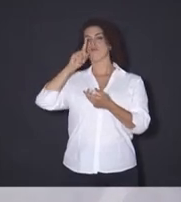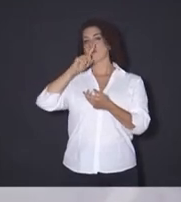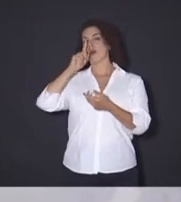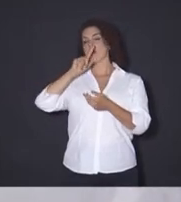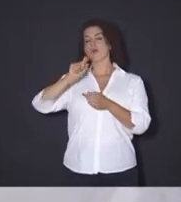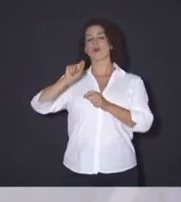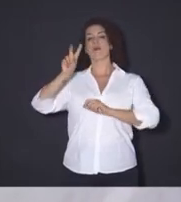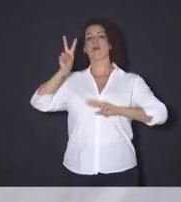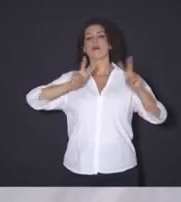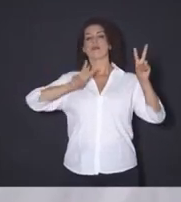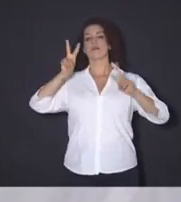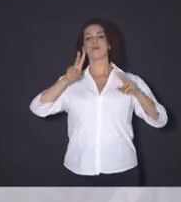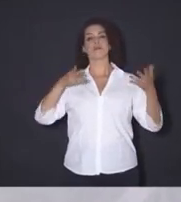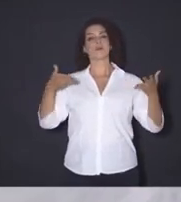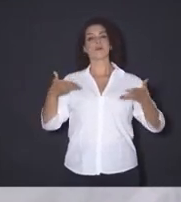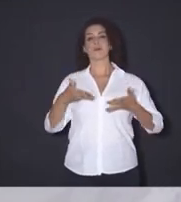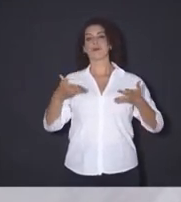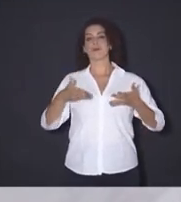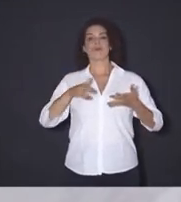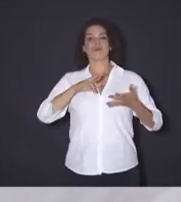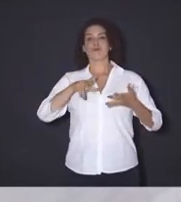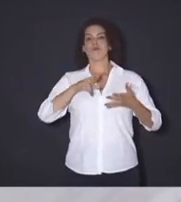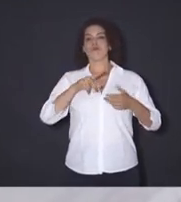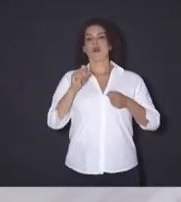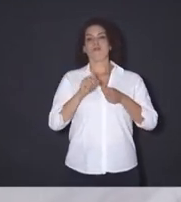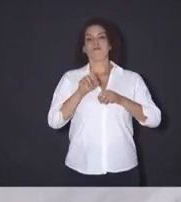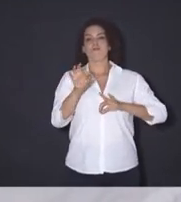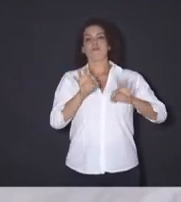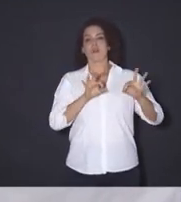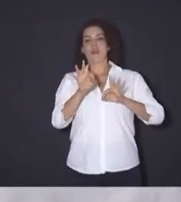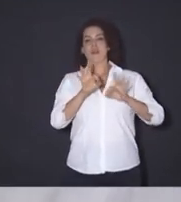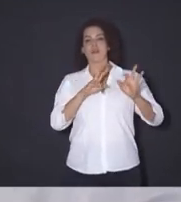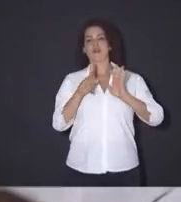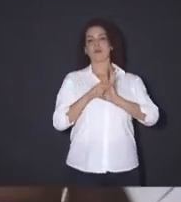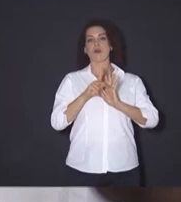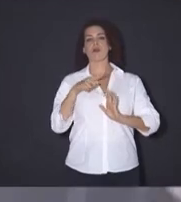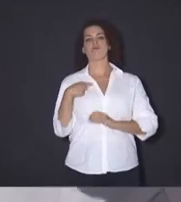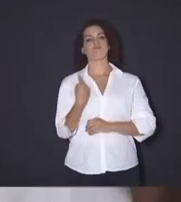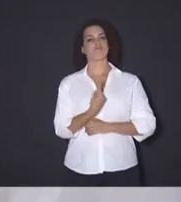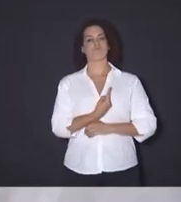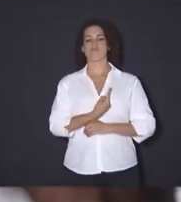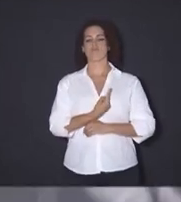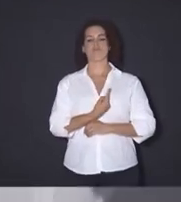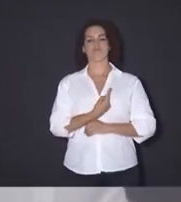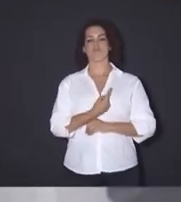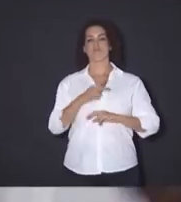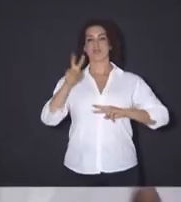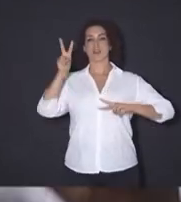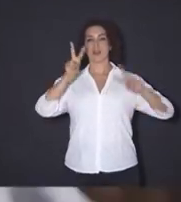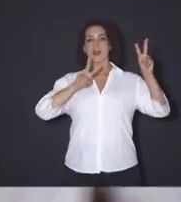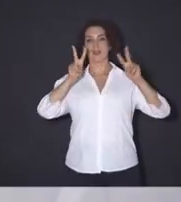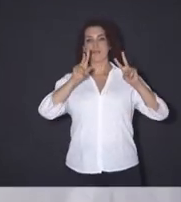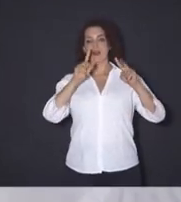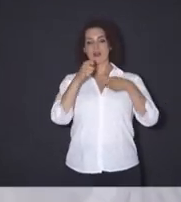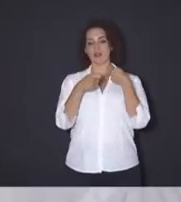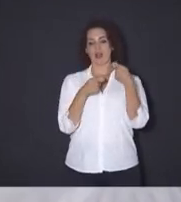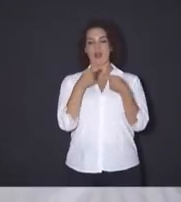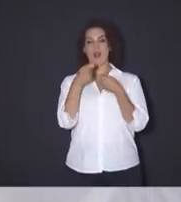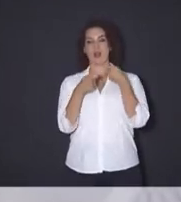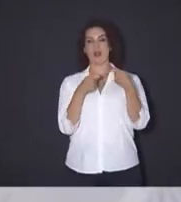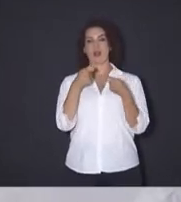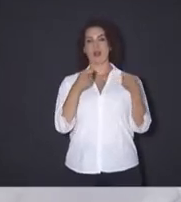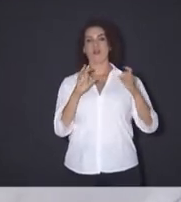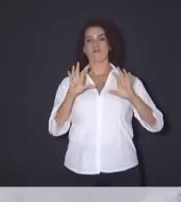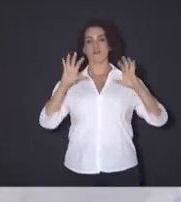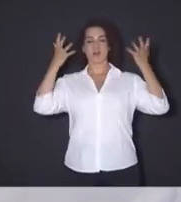hoje que não foi feito pra gente é de um carnaval e trata da questão do negócio da festa do